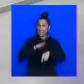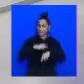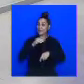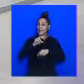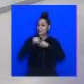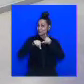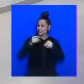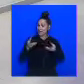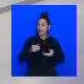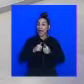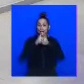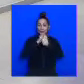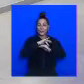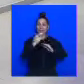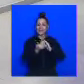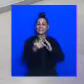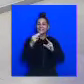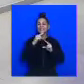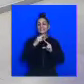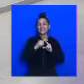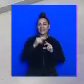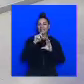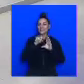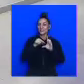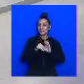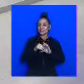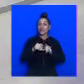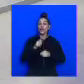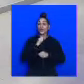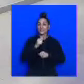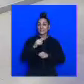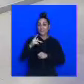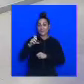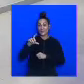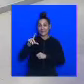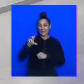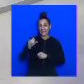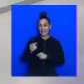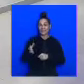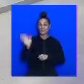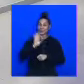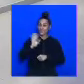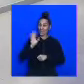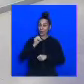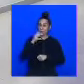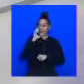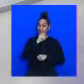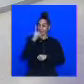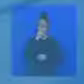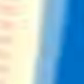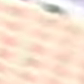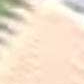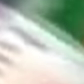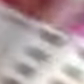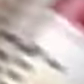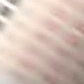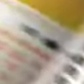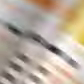mais sorteio hoje. Acompanhe pelas redes sociais com a apresentação de Pereira Júnior. A gente se vê. Bom fim de semana.